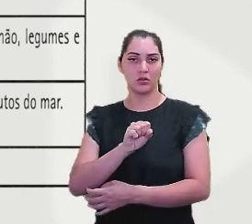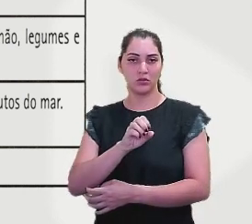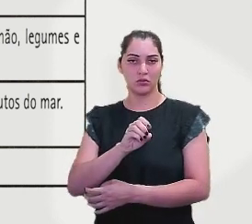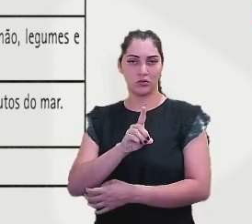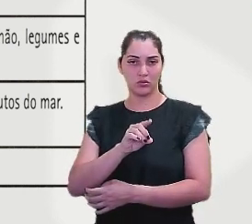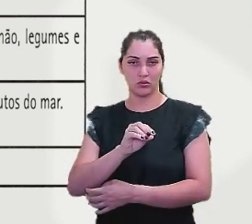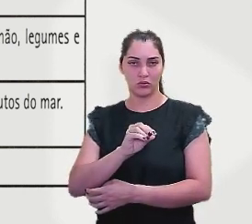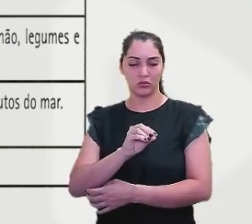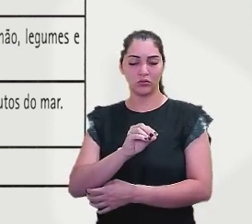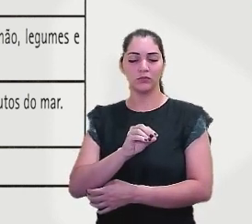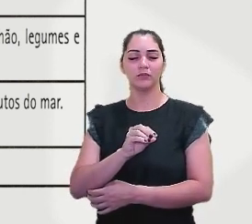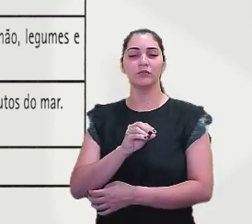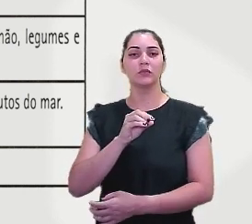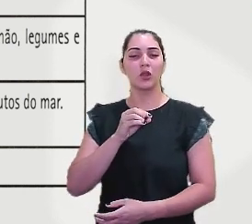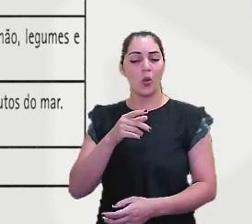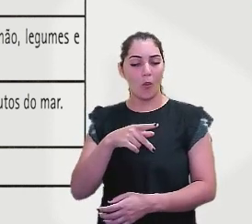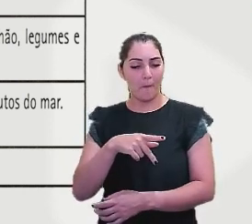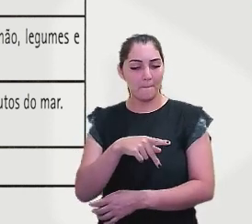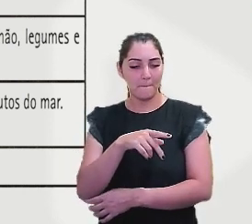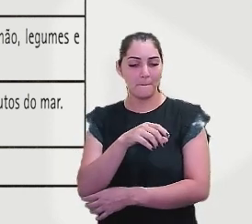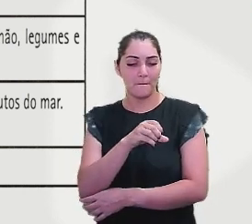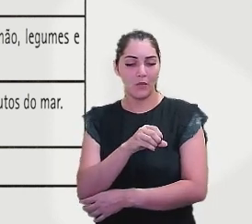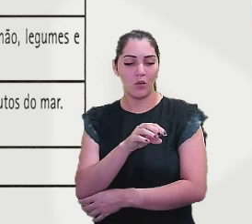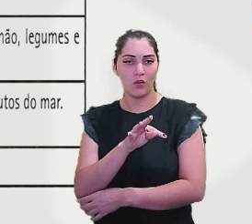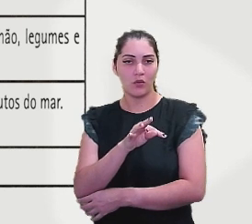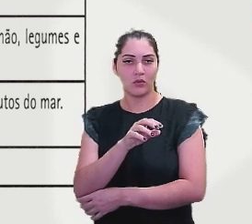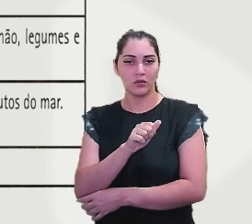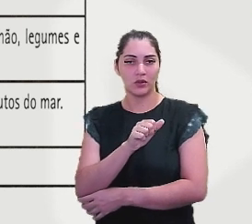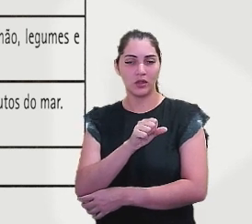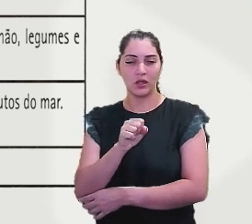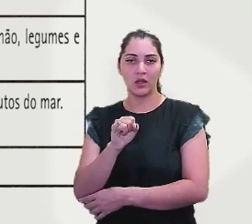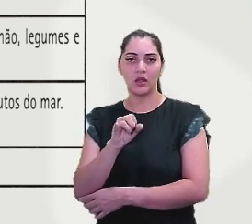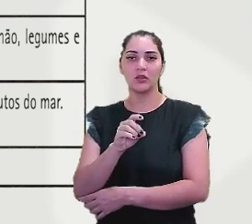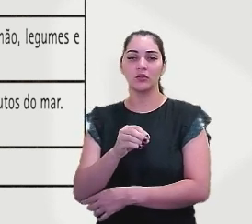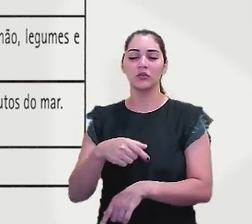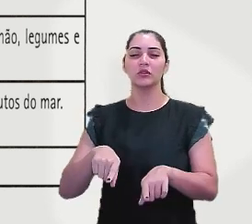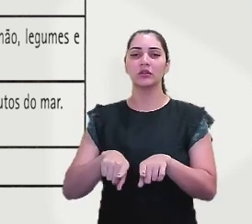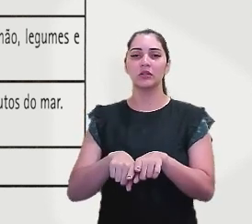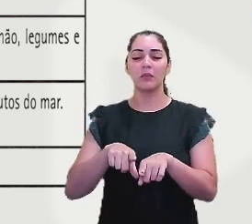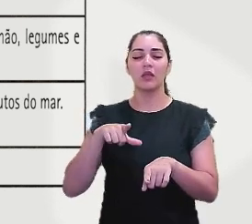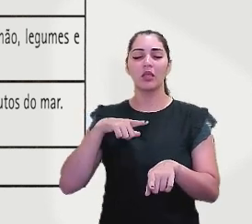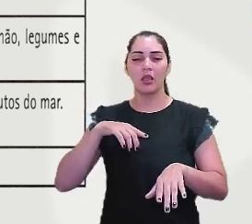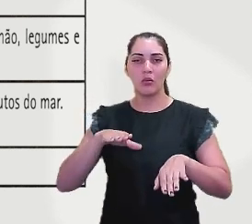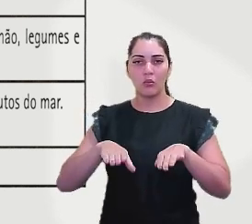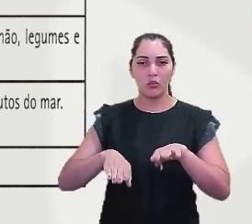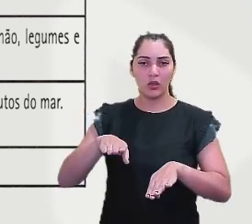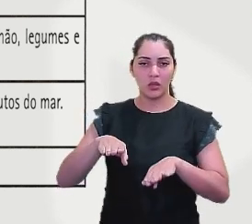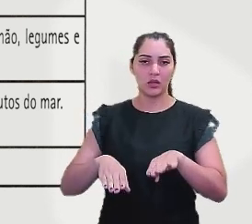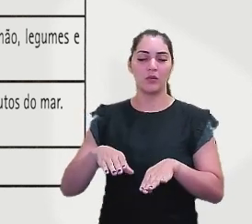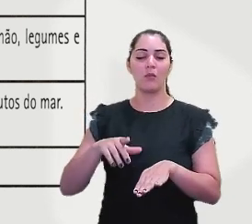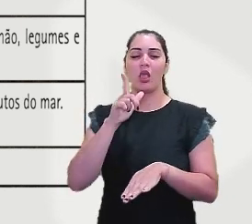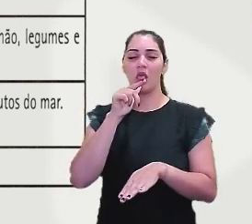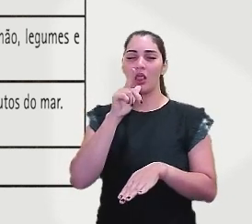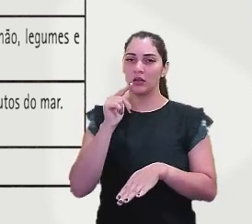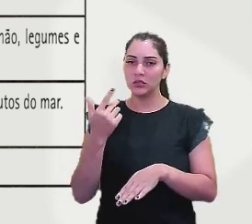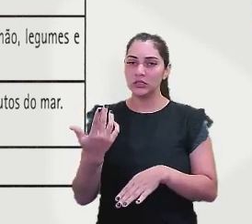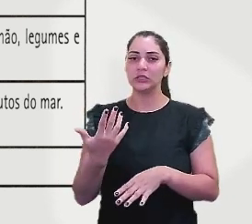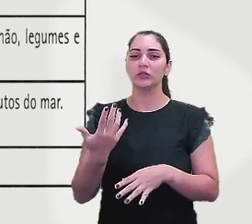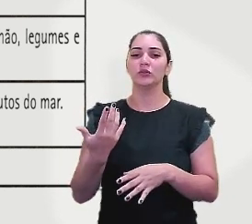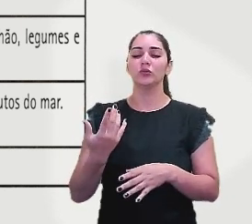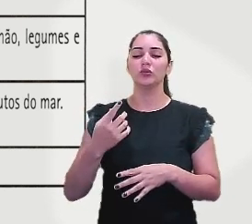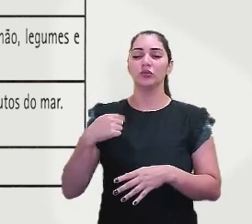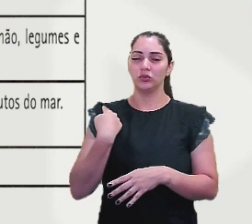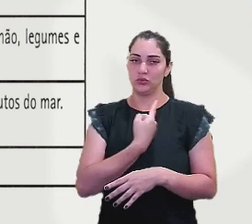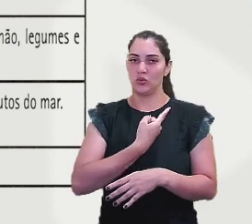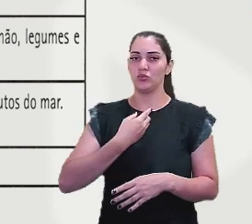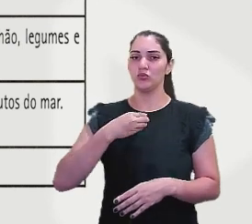cozinha, potássio. Também, gente, tem a ver com o quê? Equilíbrio osmótico, equilíbrio líquido, dos líquidos do nosso